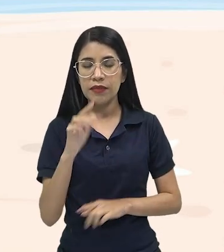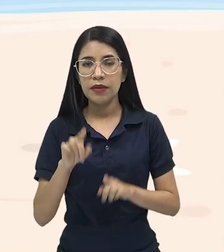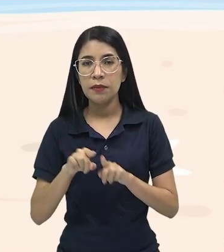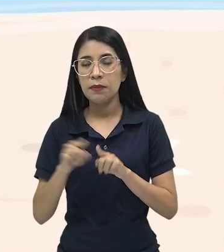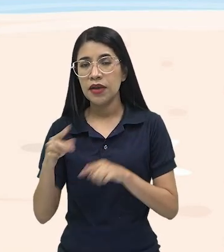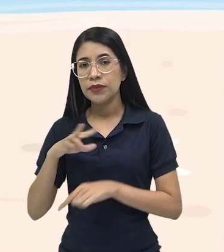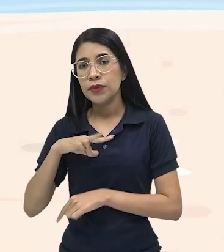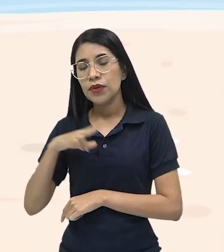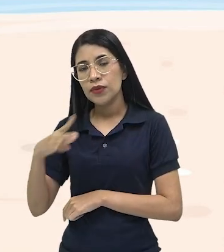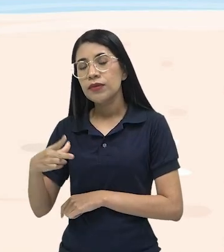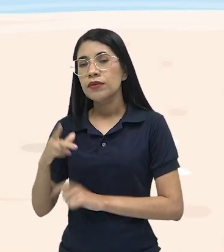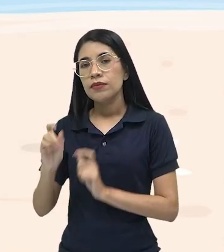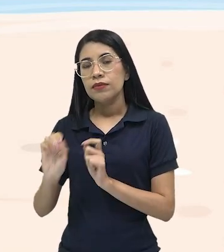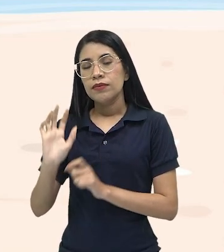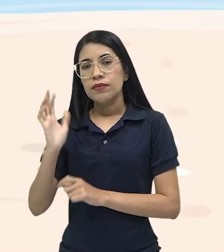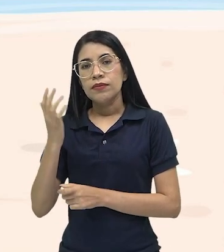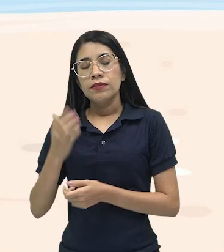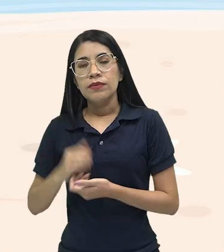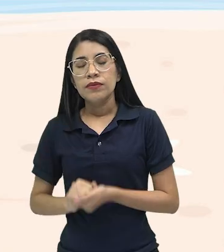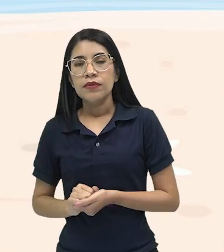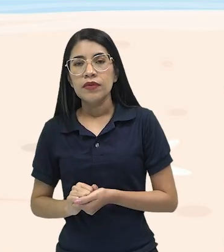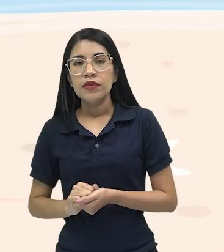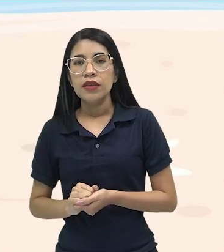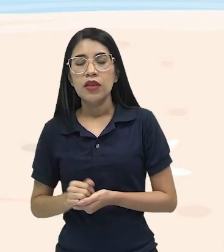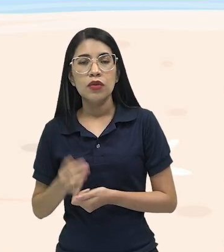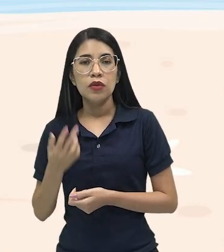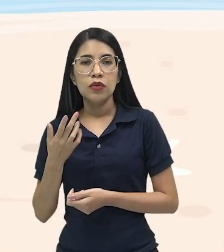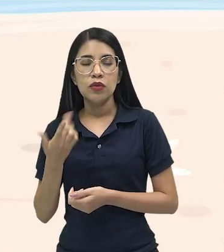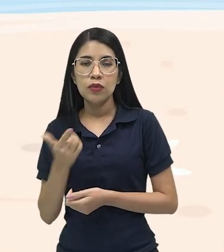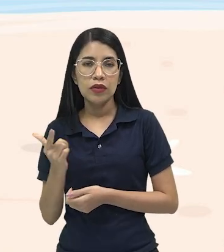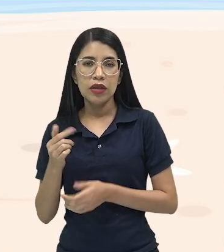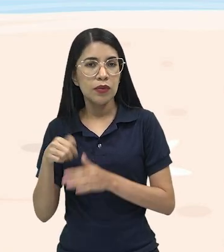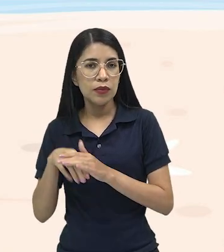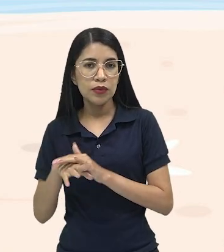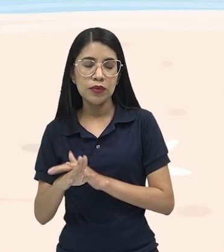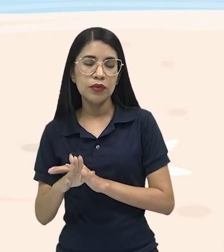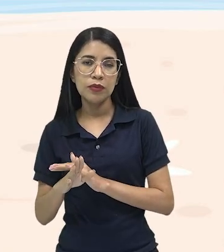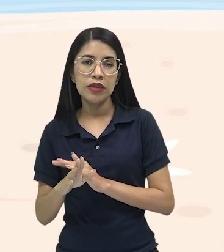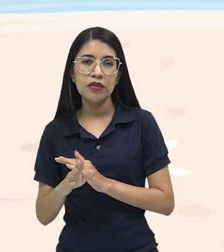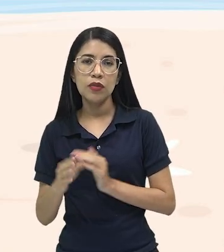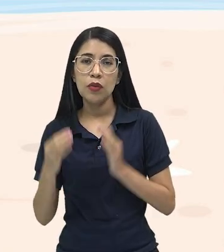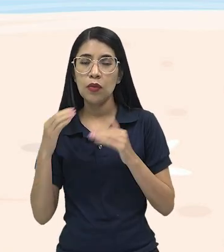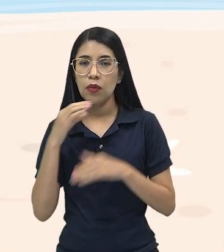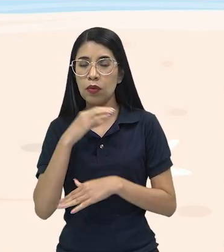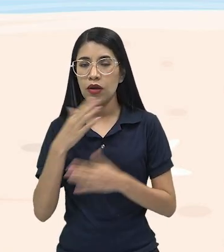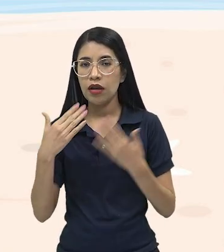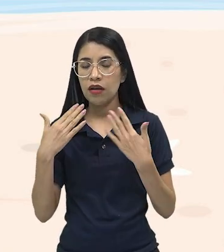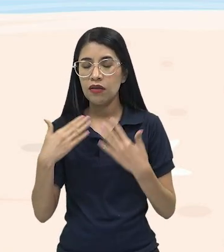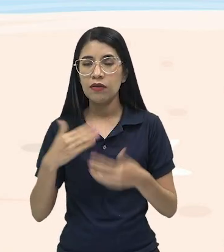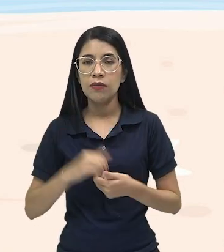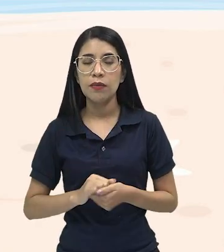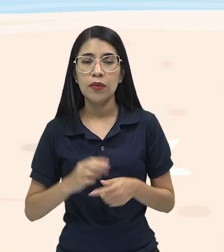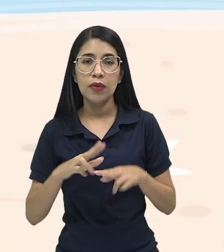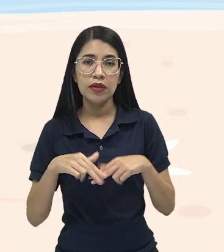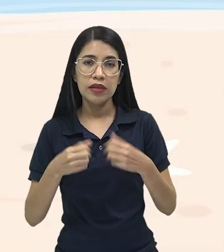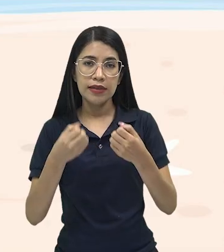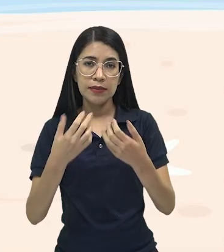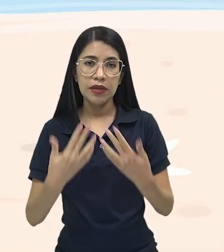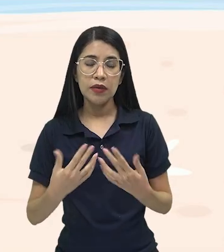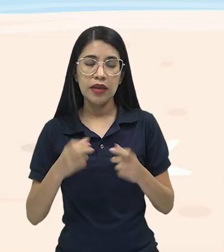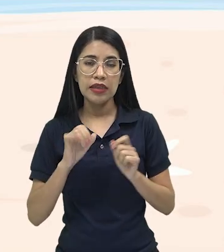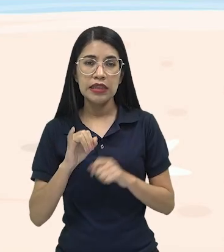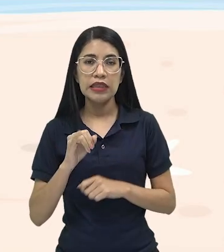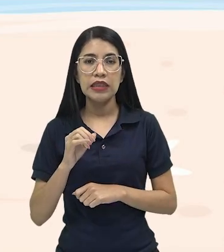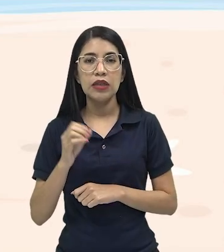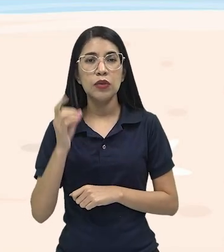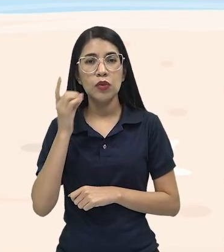o português, com certeza, não estava, Então, por isso que ele diz que se o português tivesse chegado uma